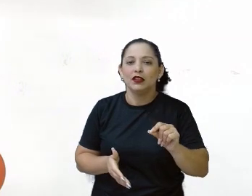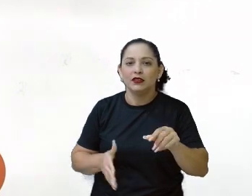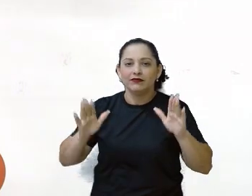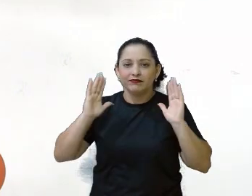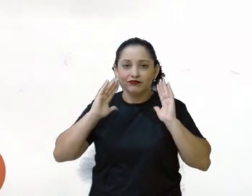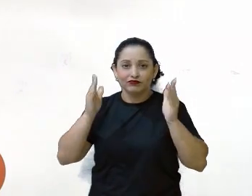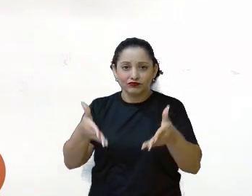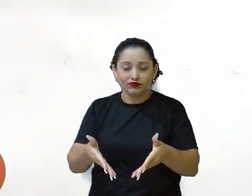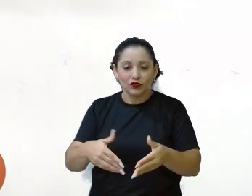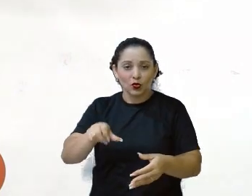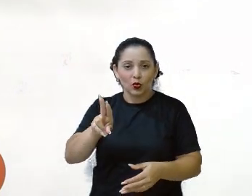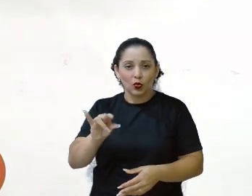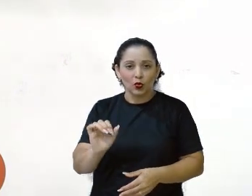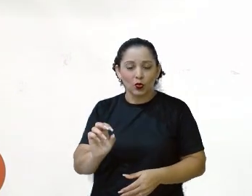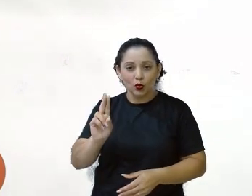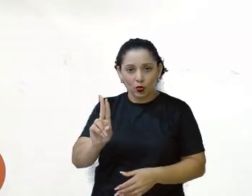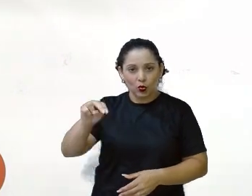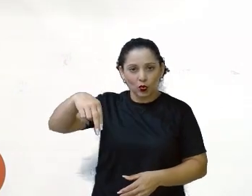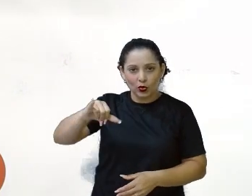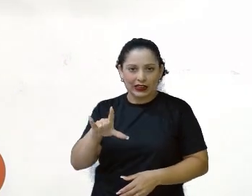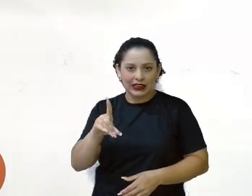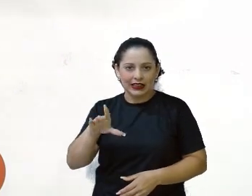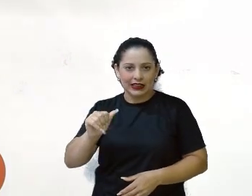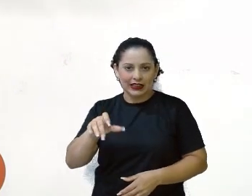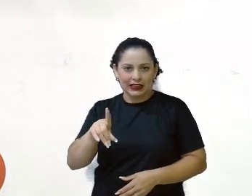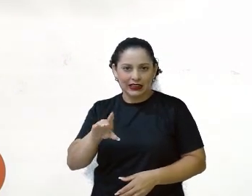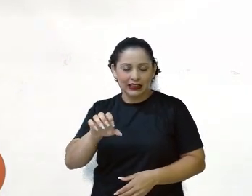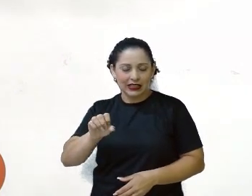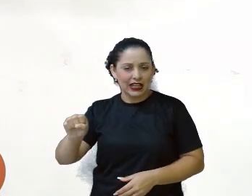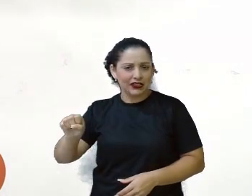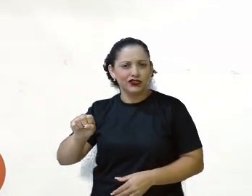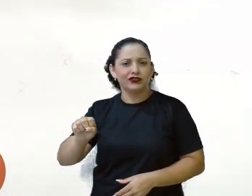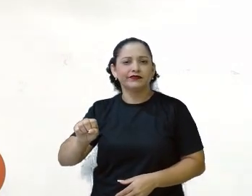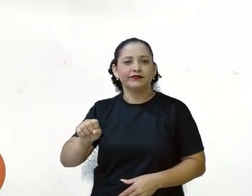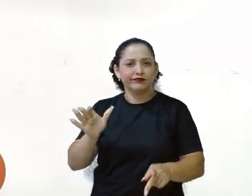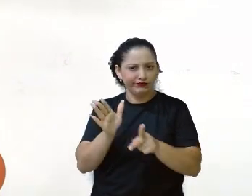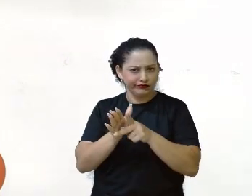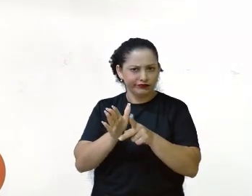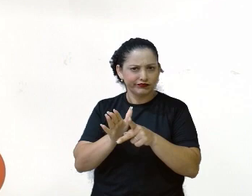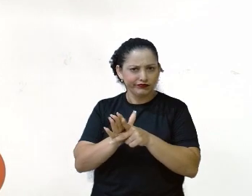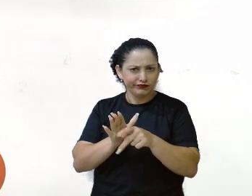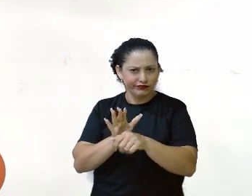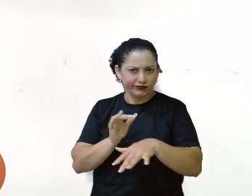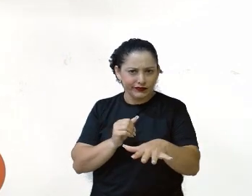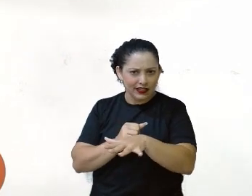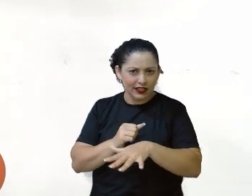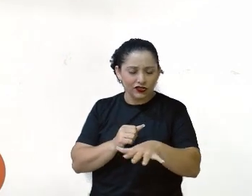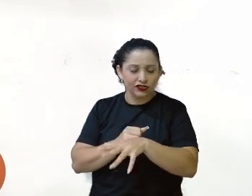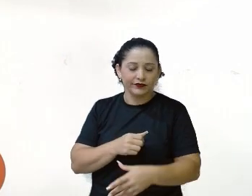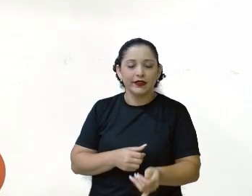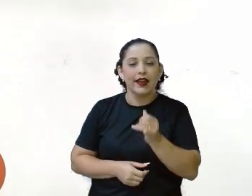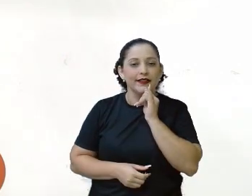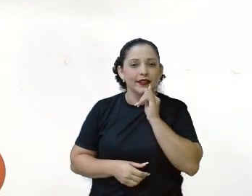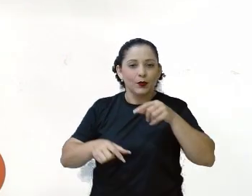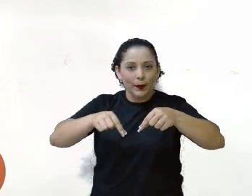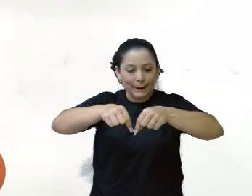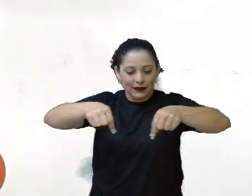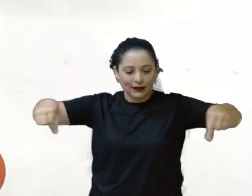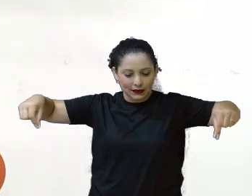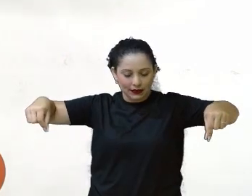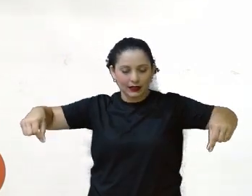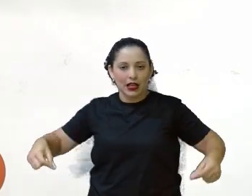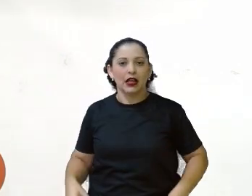específicas também. Quando a gente falou de medidas de comprimento, a gente descobriu que com uma fita métrica, com